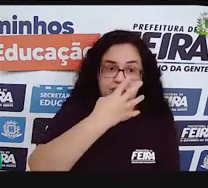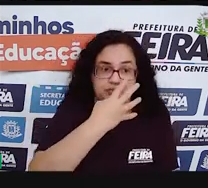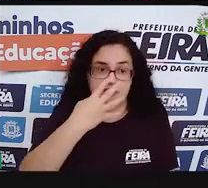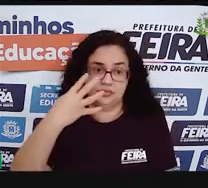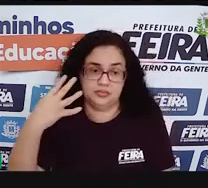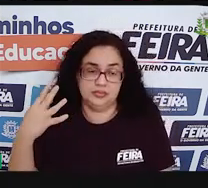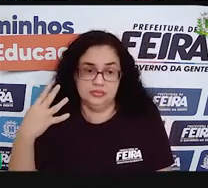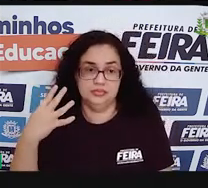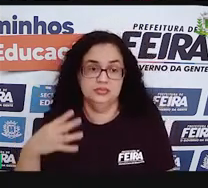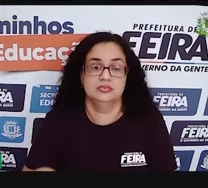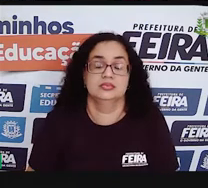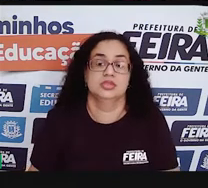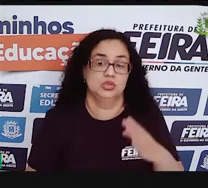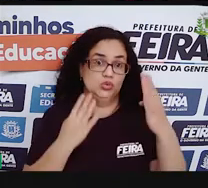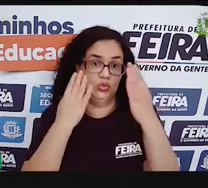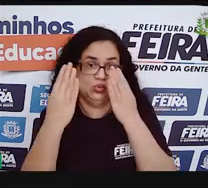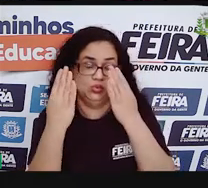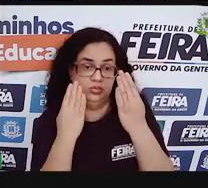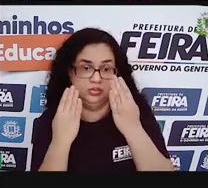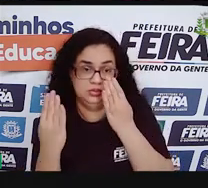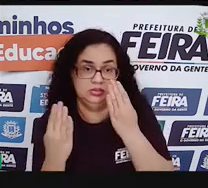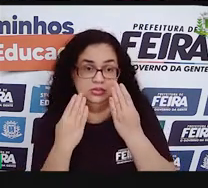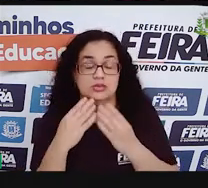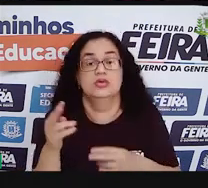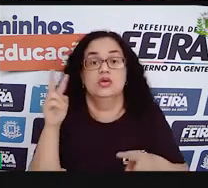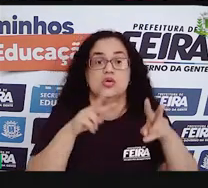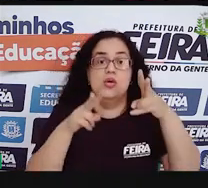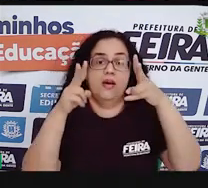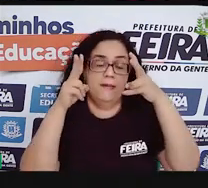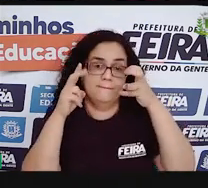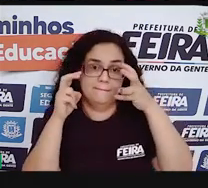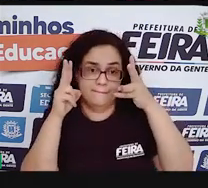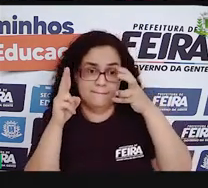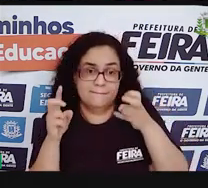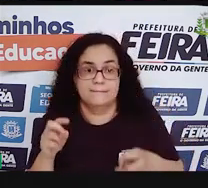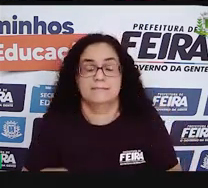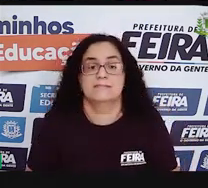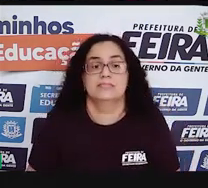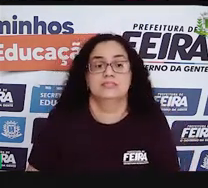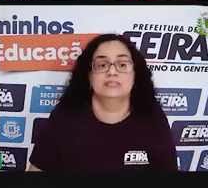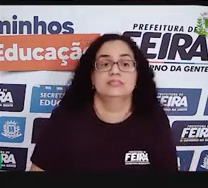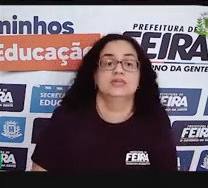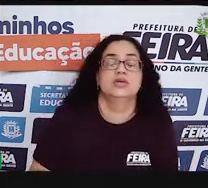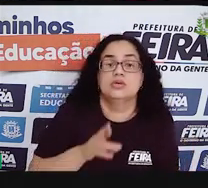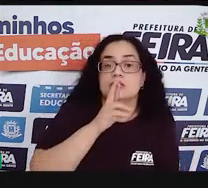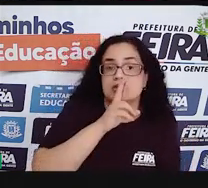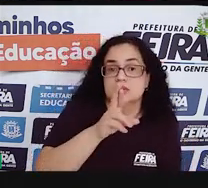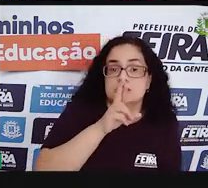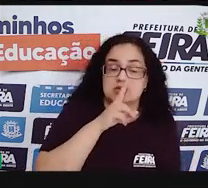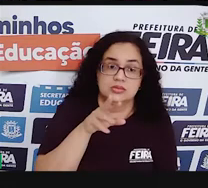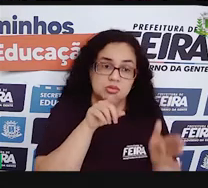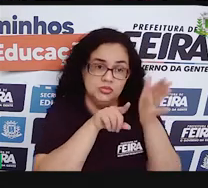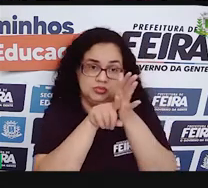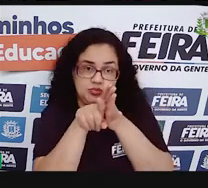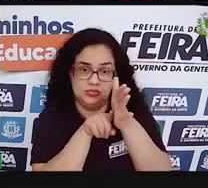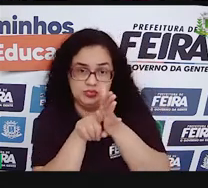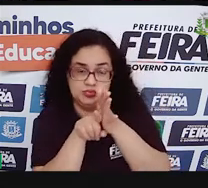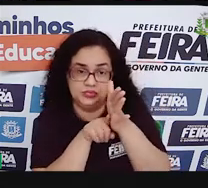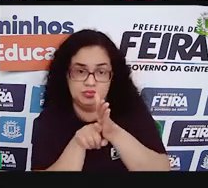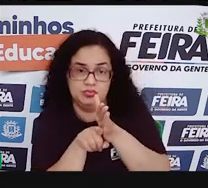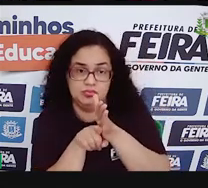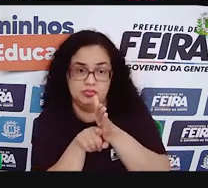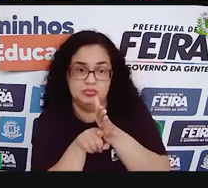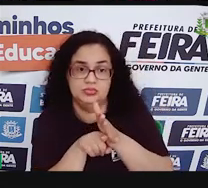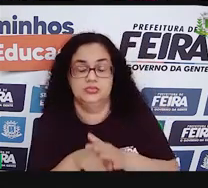para fins de comparação. Foi o que a gente observou quando após expôs lá os resultados da pesquisa. Embora